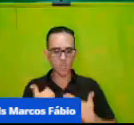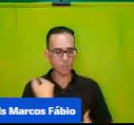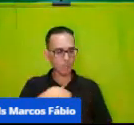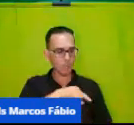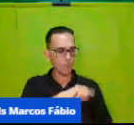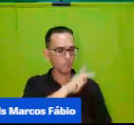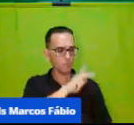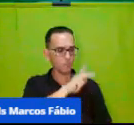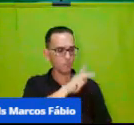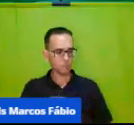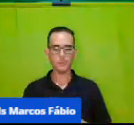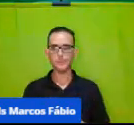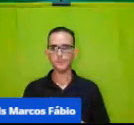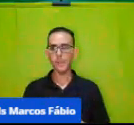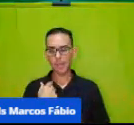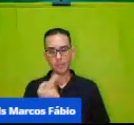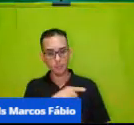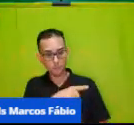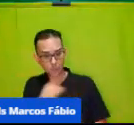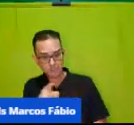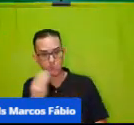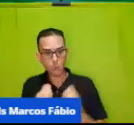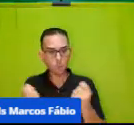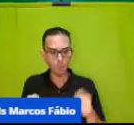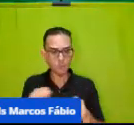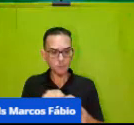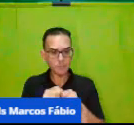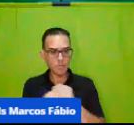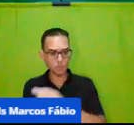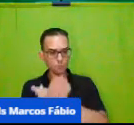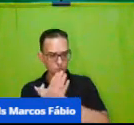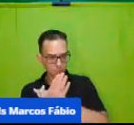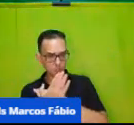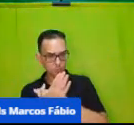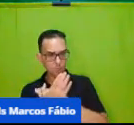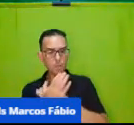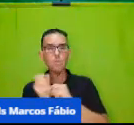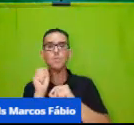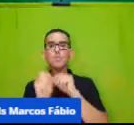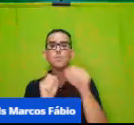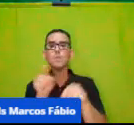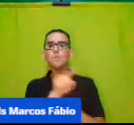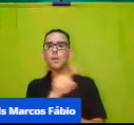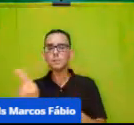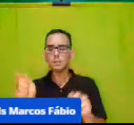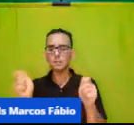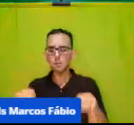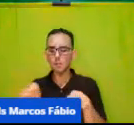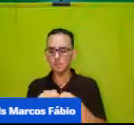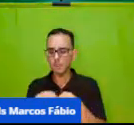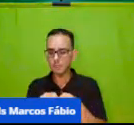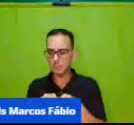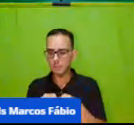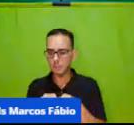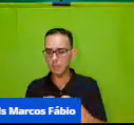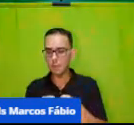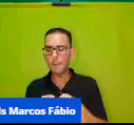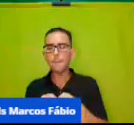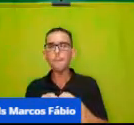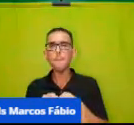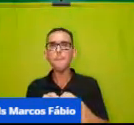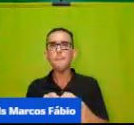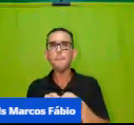vocês comentassem um pouco do que ele está contribuindo, né, e o que vocês fazem, né, que trabalho que vocês realizam quando vocês recebem esses